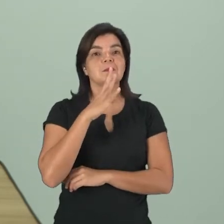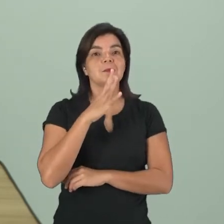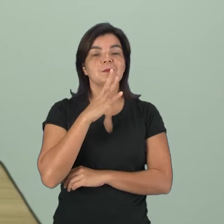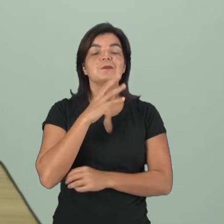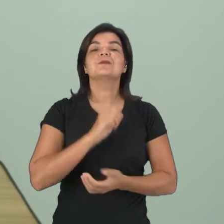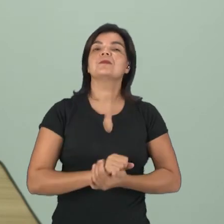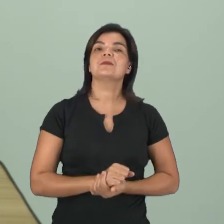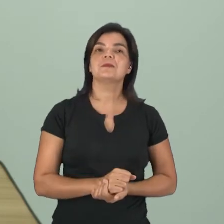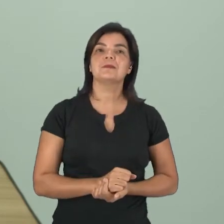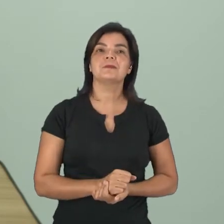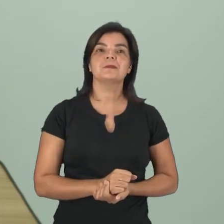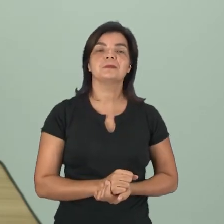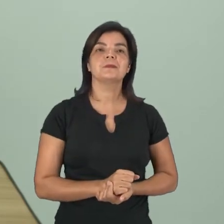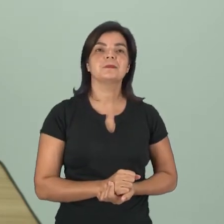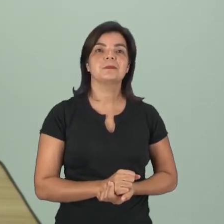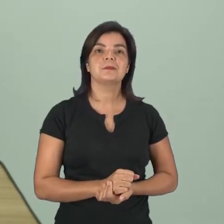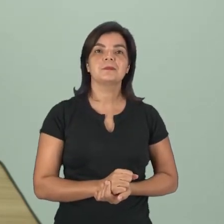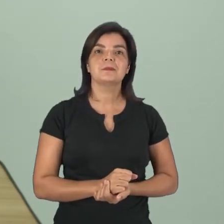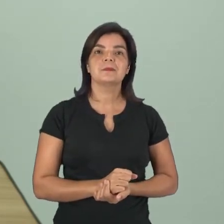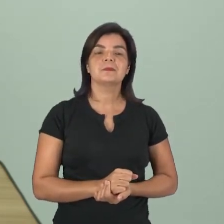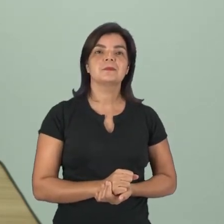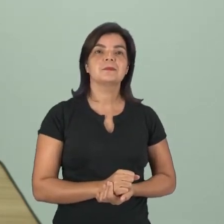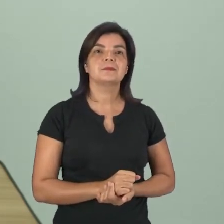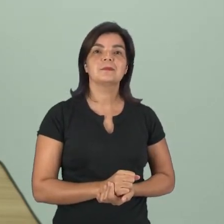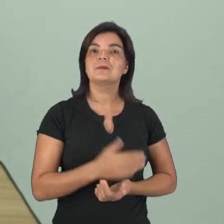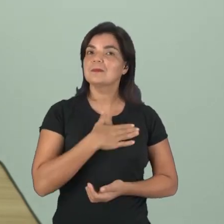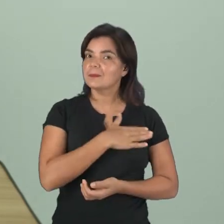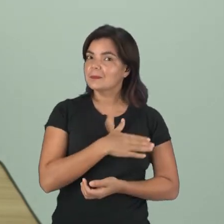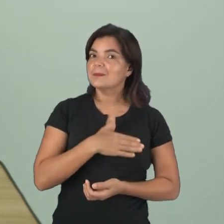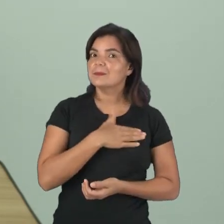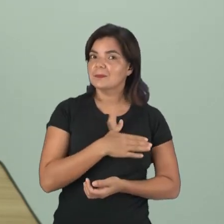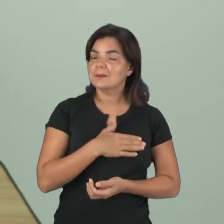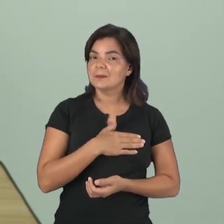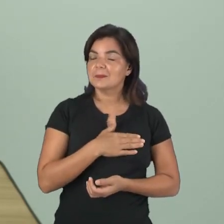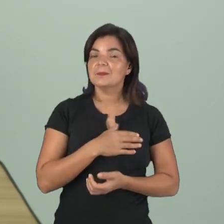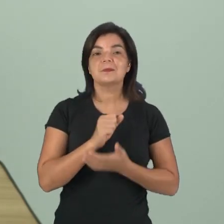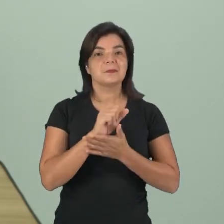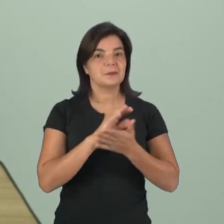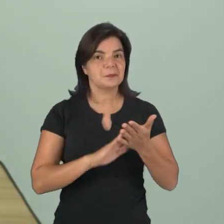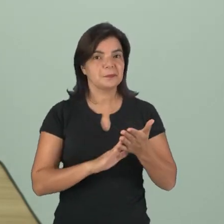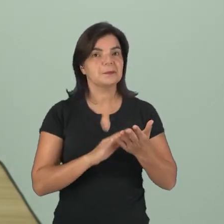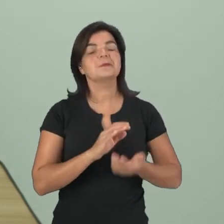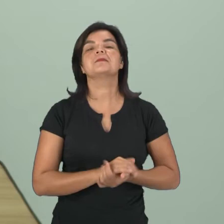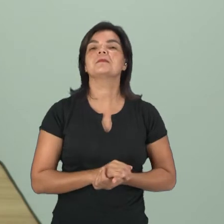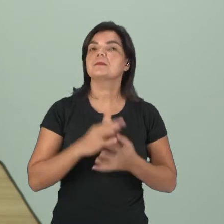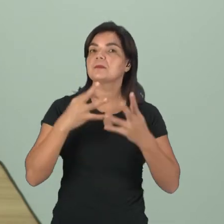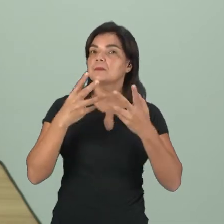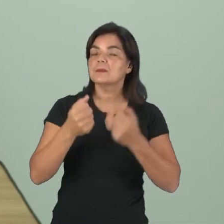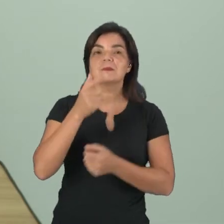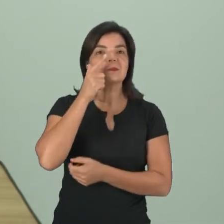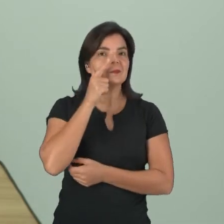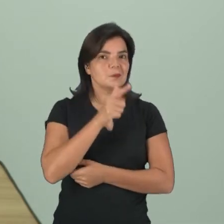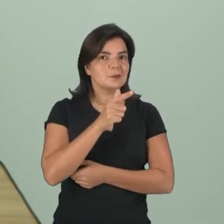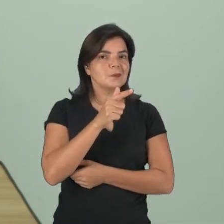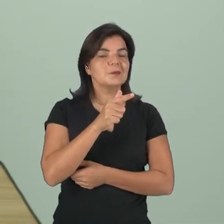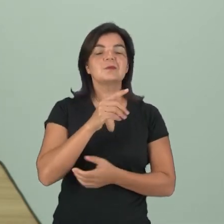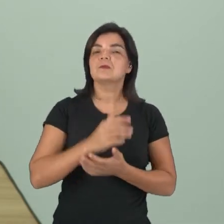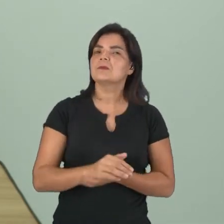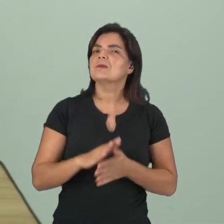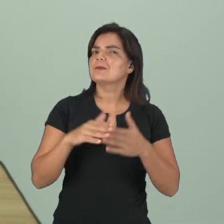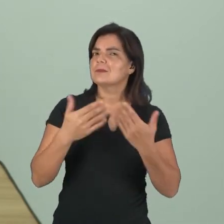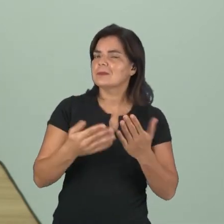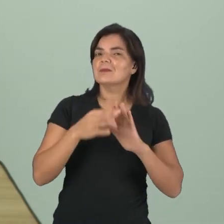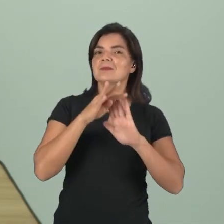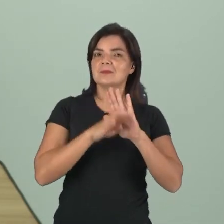gibis. Muito bem. Estão gostando do nosso desafio? Todos conseguiram acertar qual